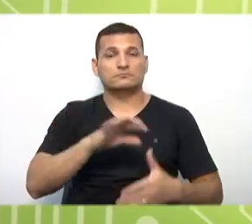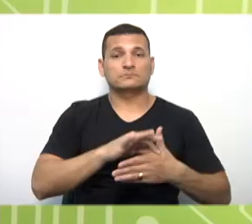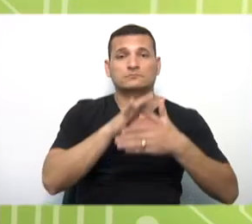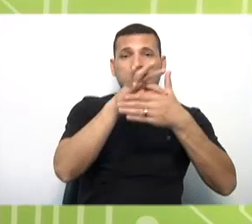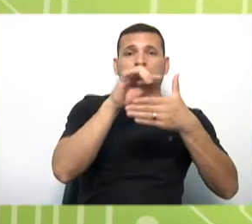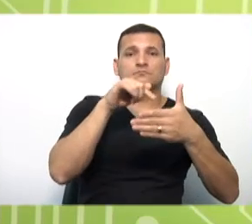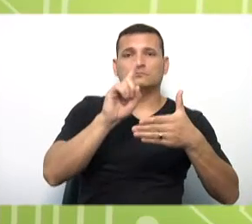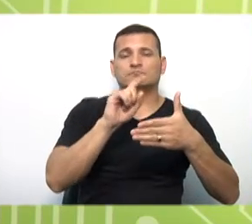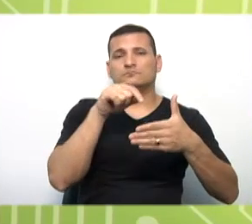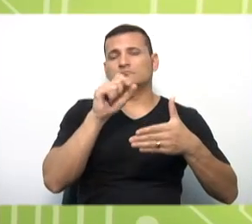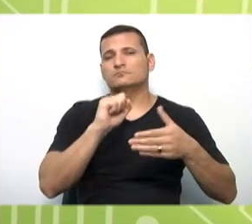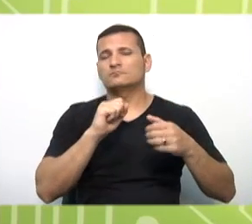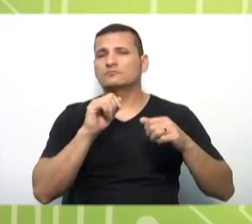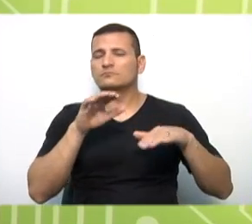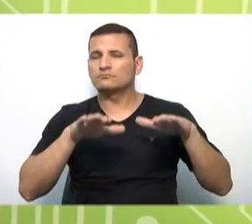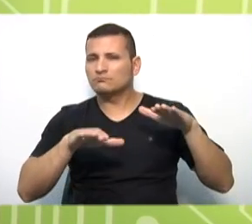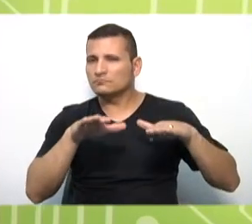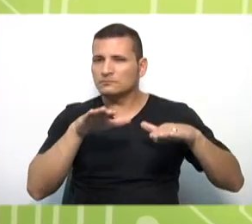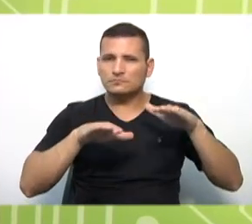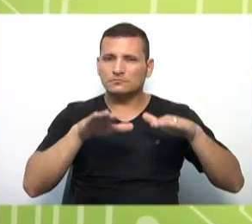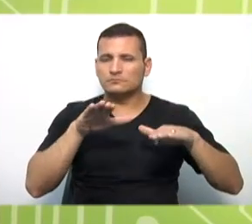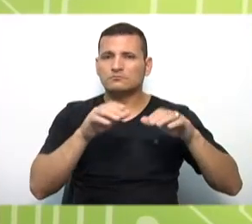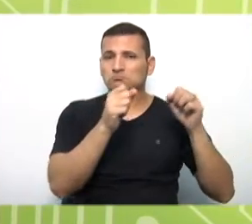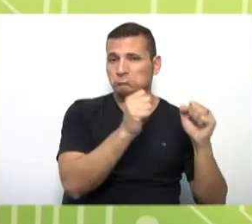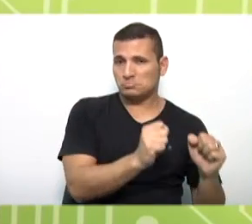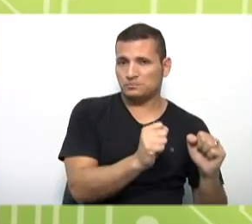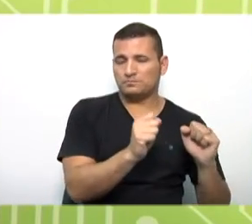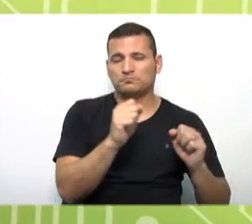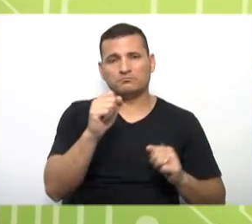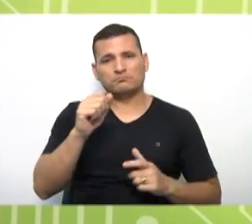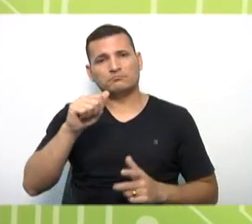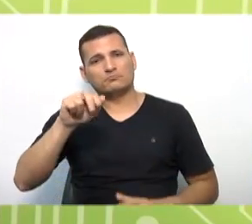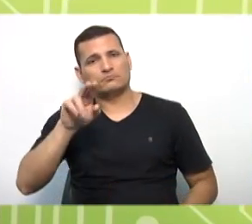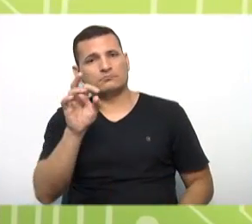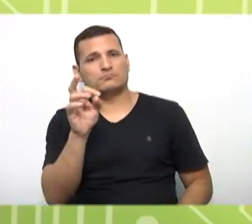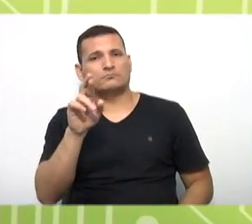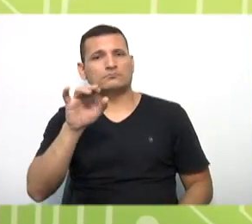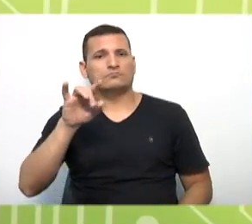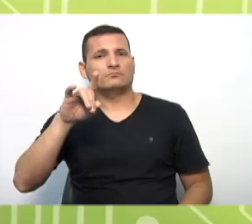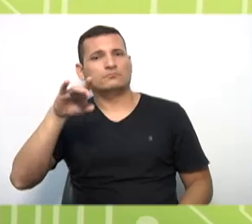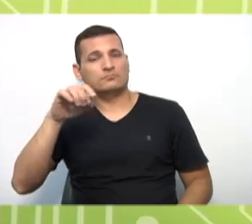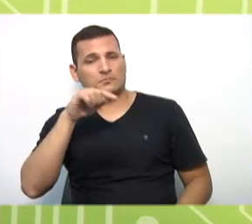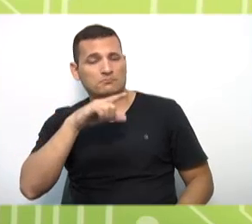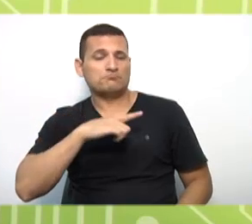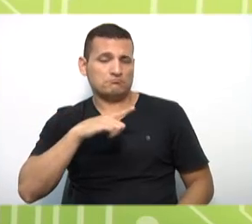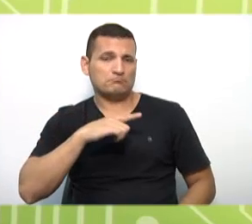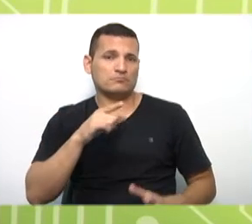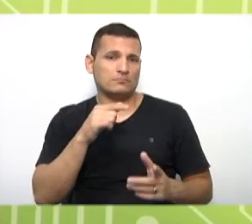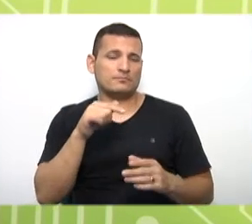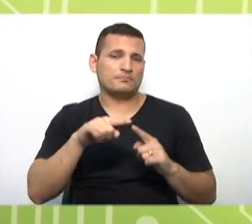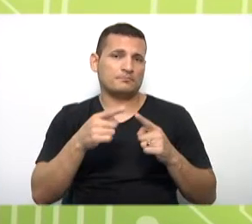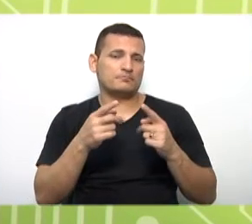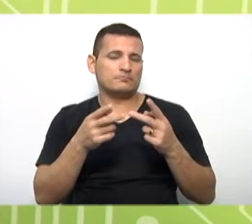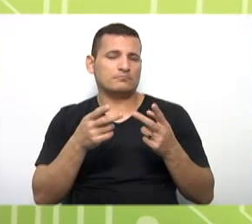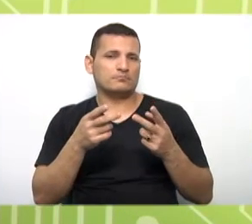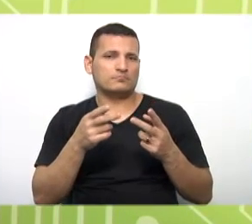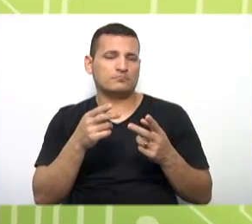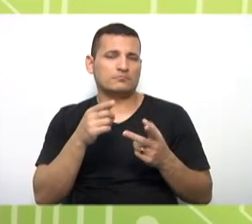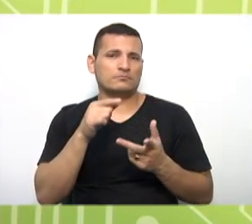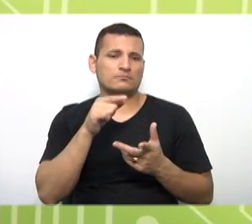buscar o equilíbrio entre poder e autoridade, mas ele vai ter a autoridade que as pessoas percebem, mas só que ele